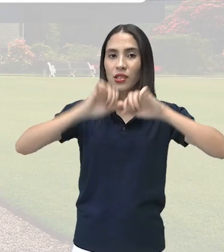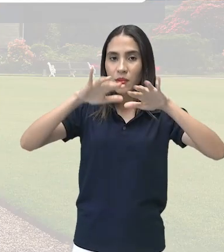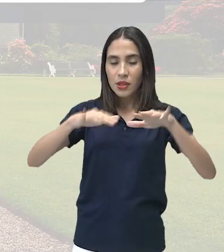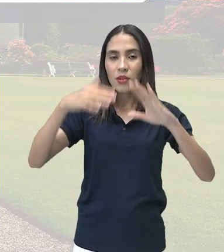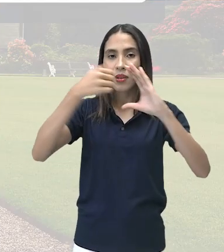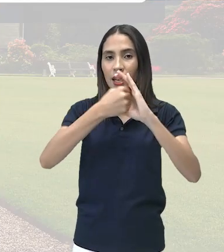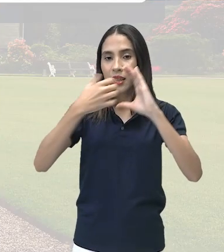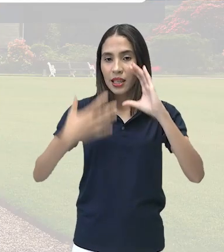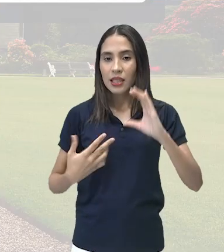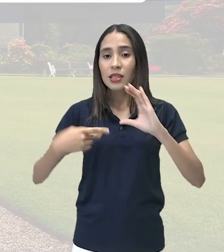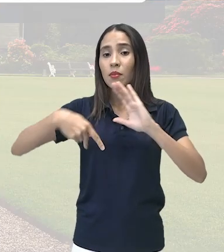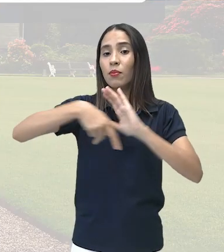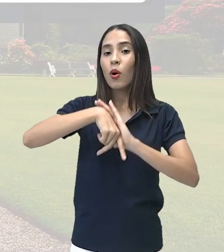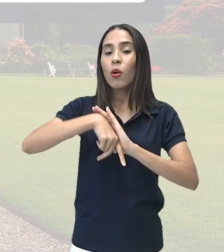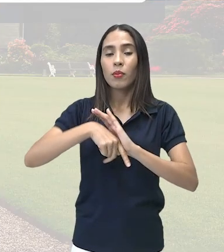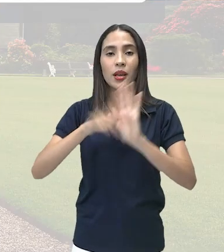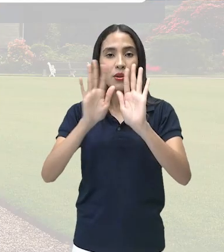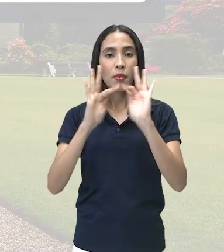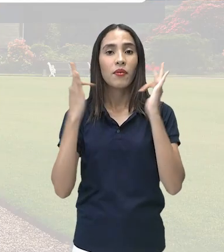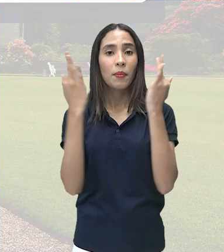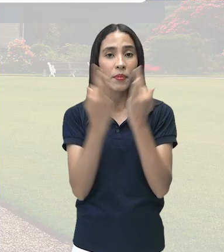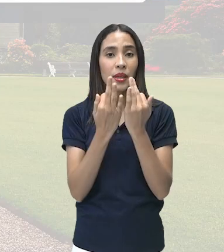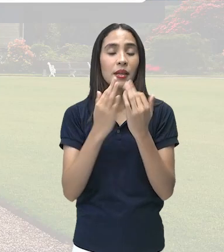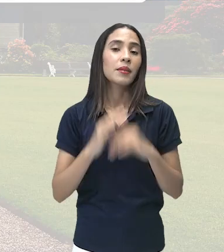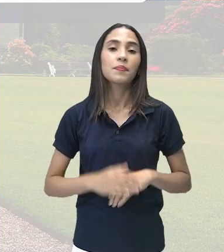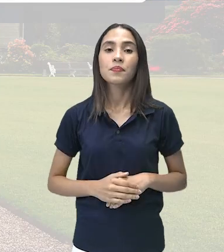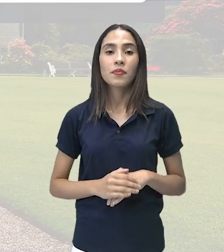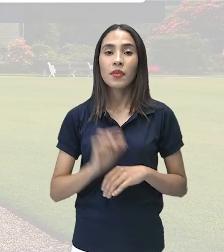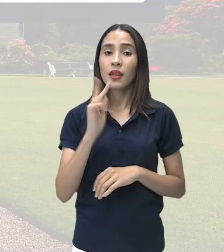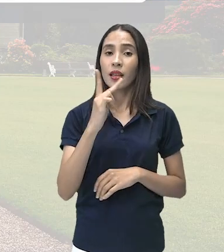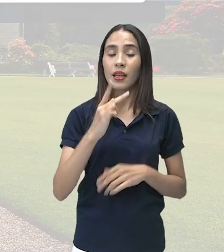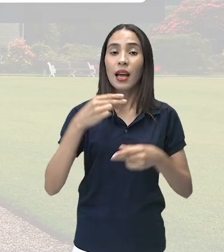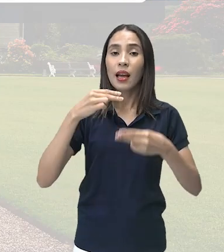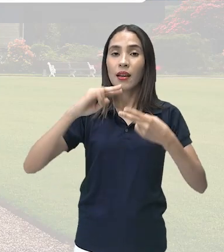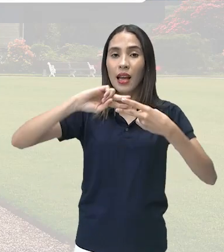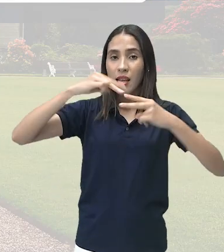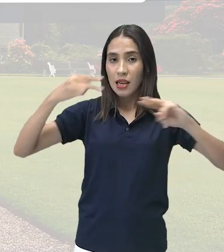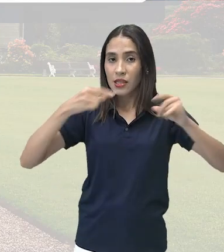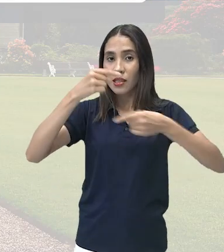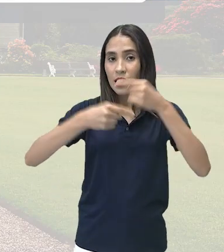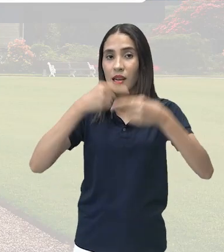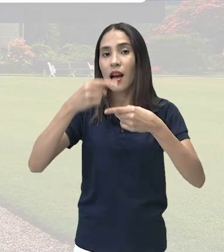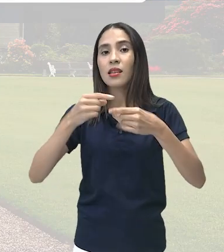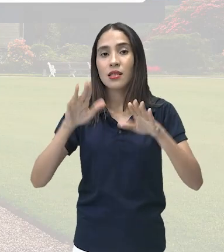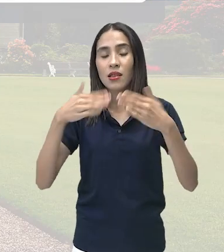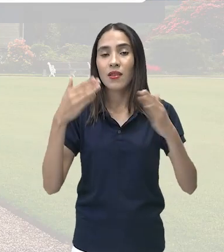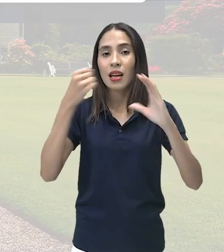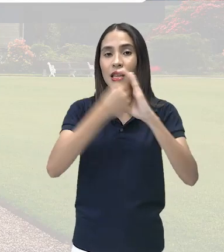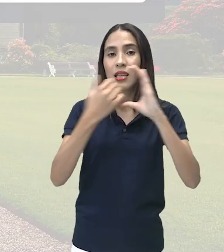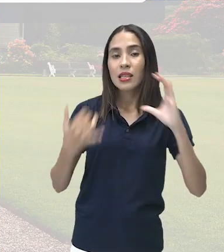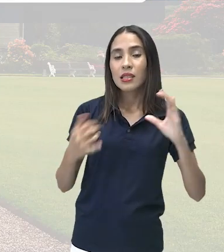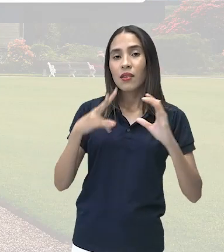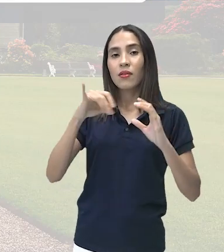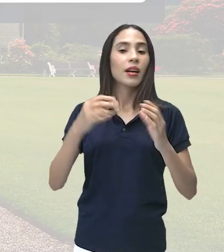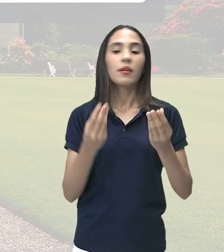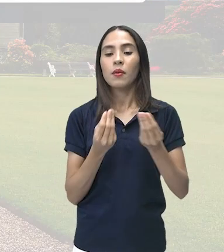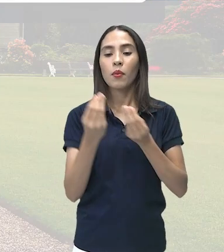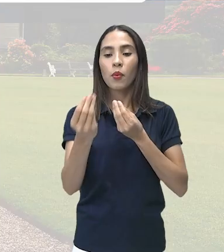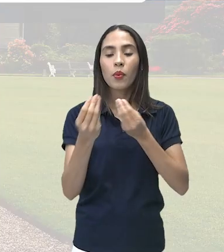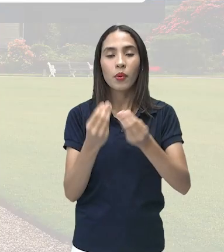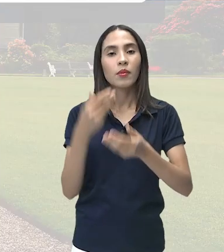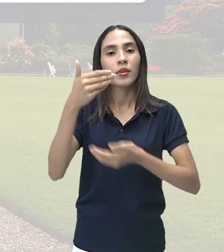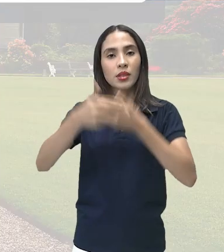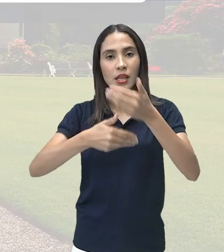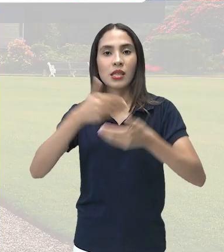de transmissão das características em uma família, ou seja, da hereditariedade, as características que vão